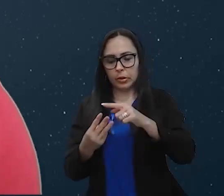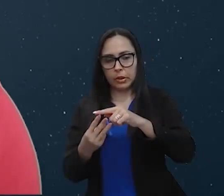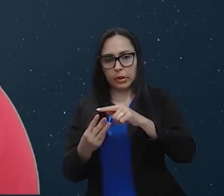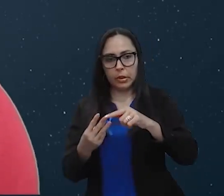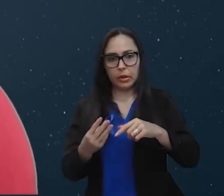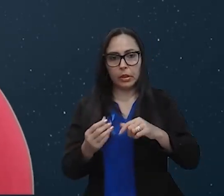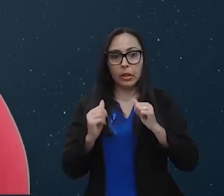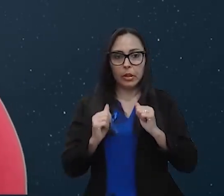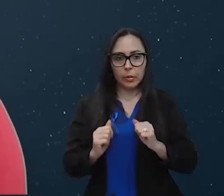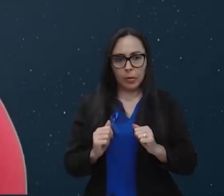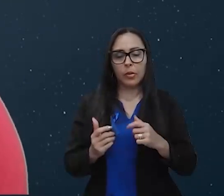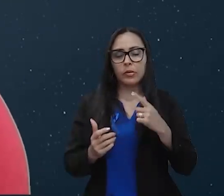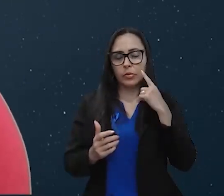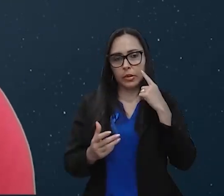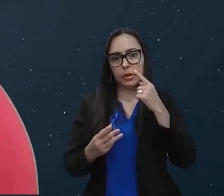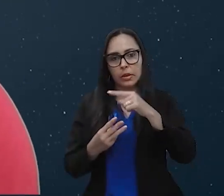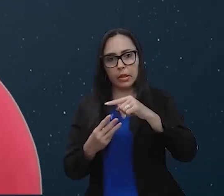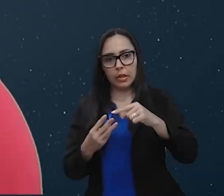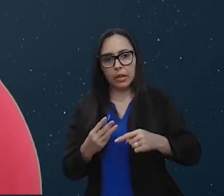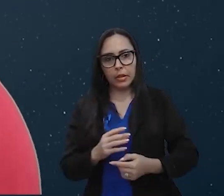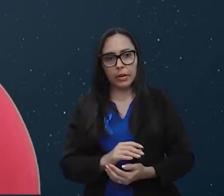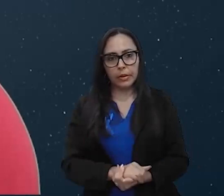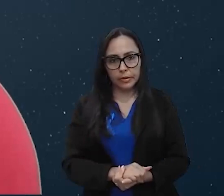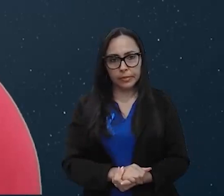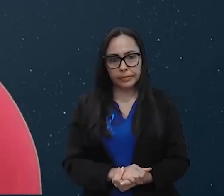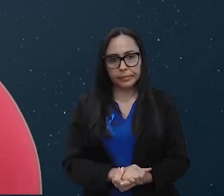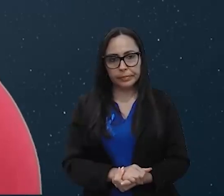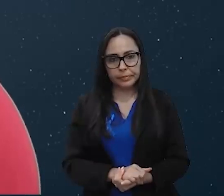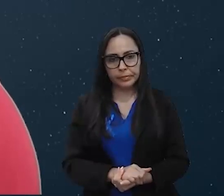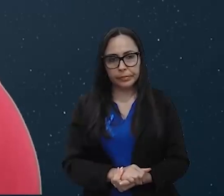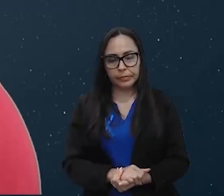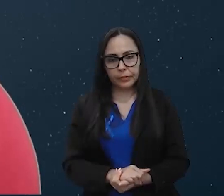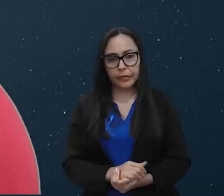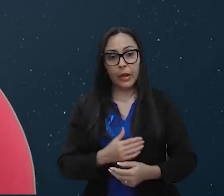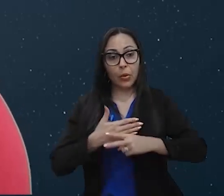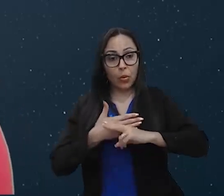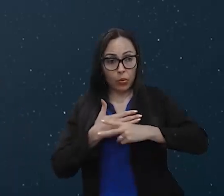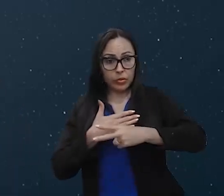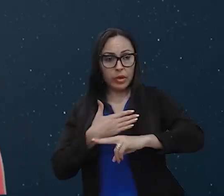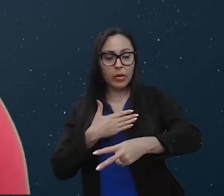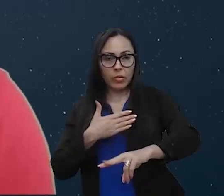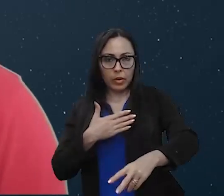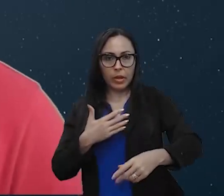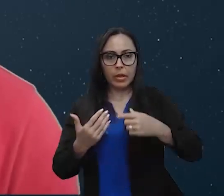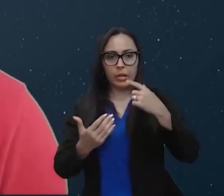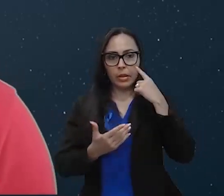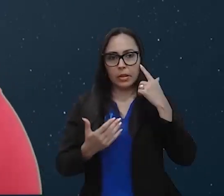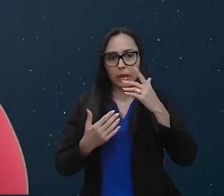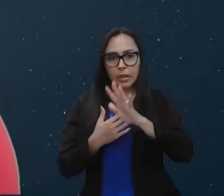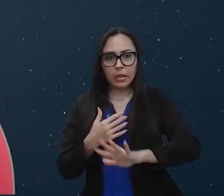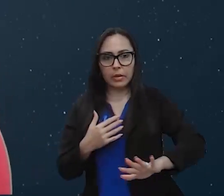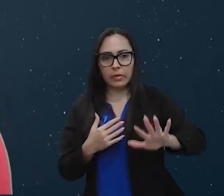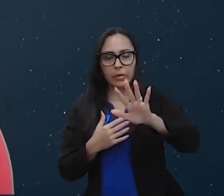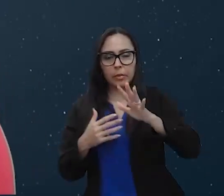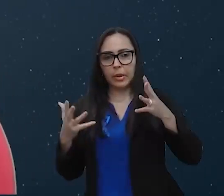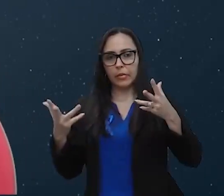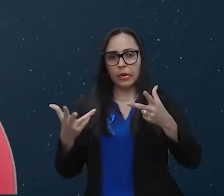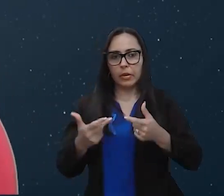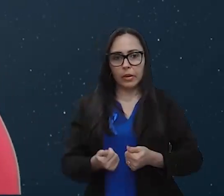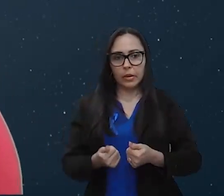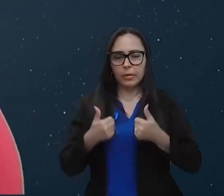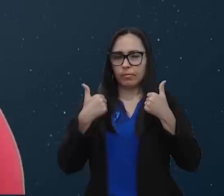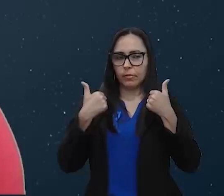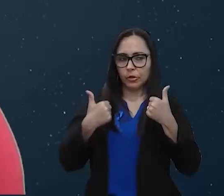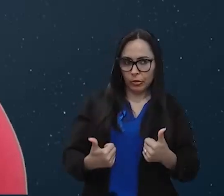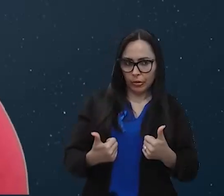triângulo também possui 3 lados. Ter 3 lados é a consequência dessa figura maravilhosa que é o triângulo, beleza?